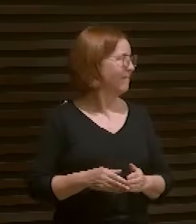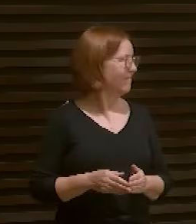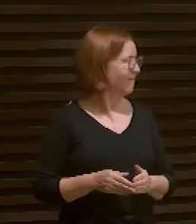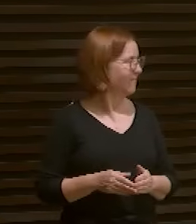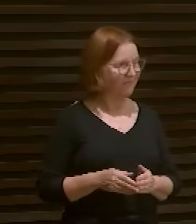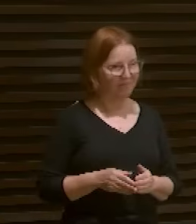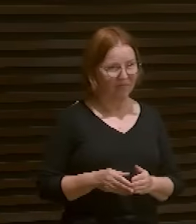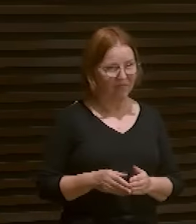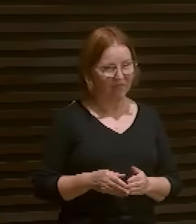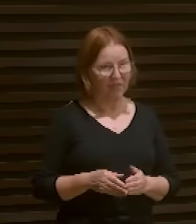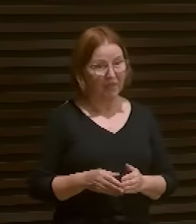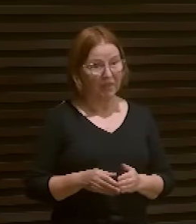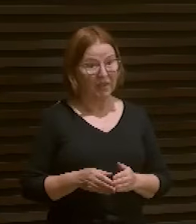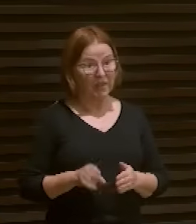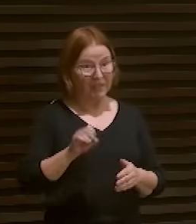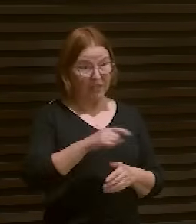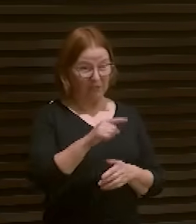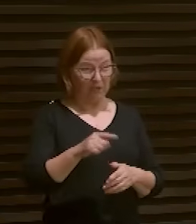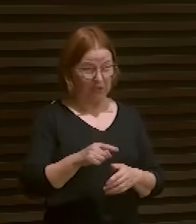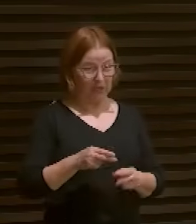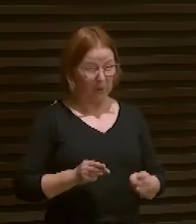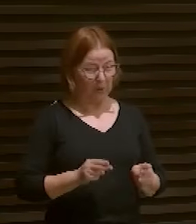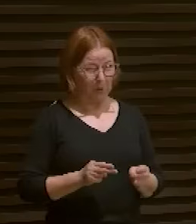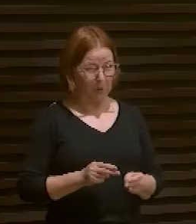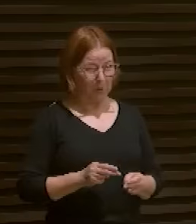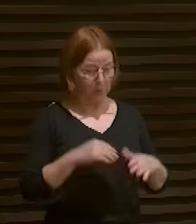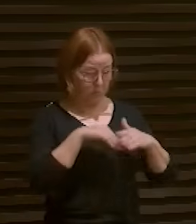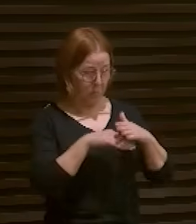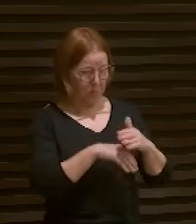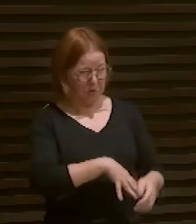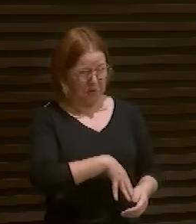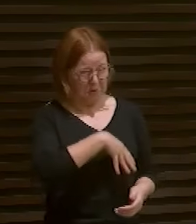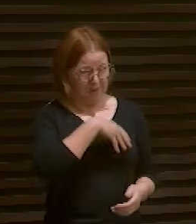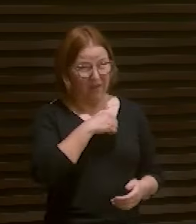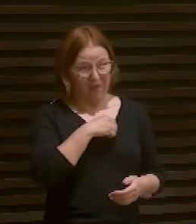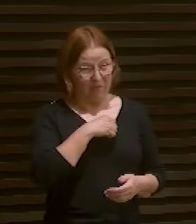sentimento aí. E você não vai viver sem trombar nesse mundo. Não adianta.